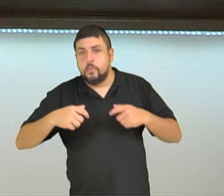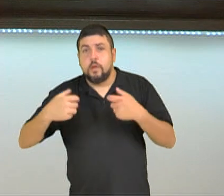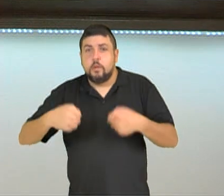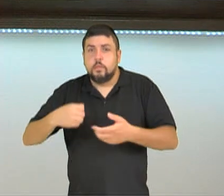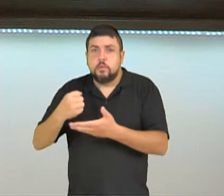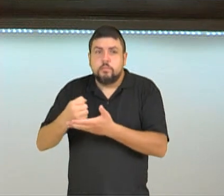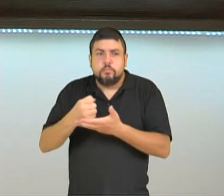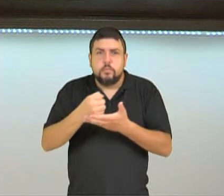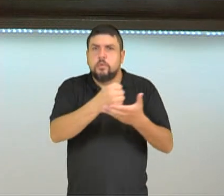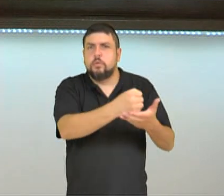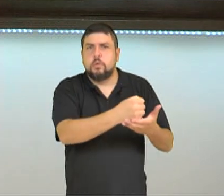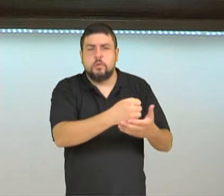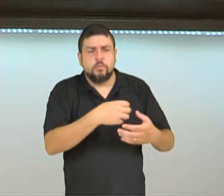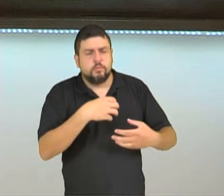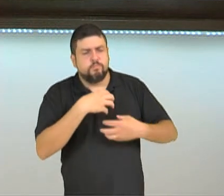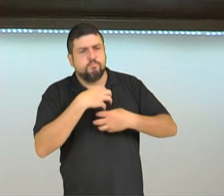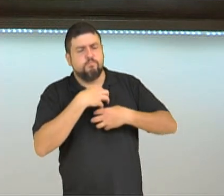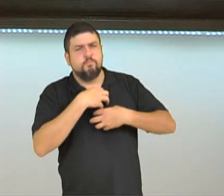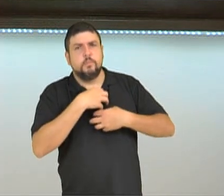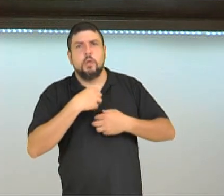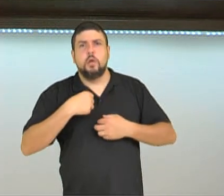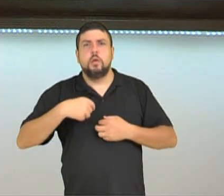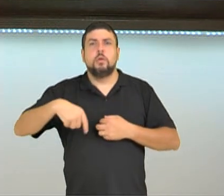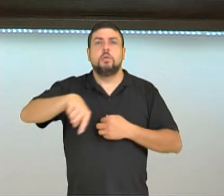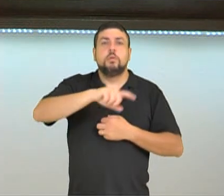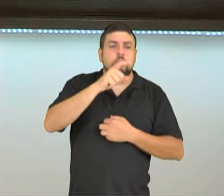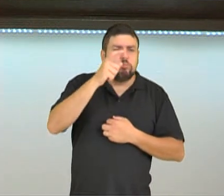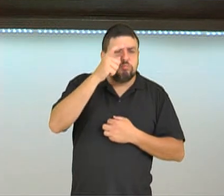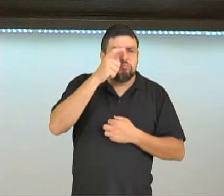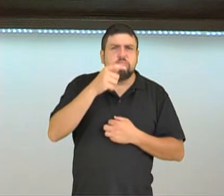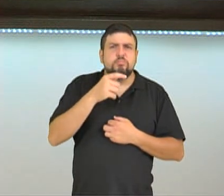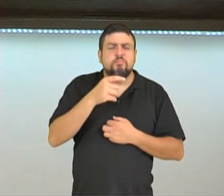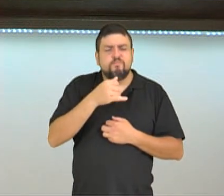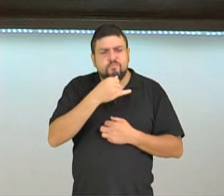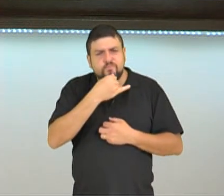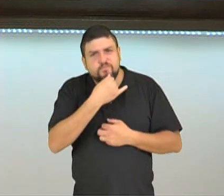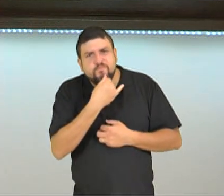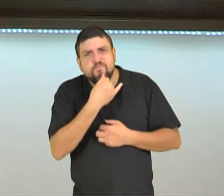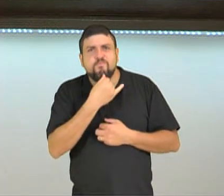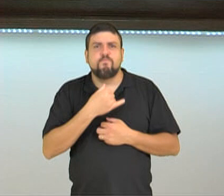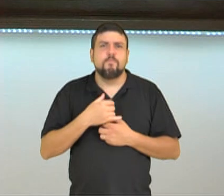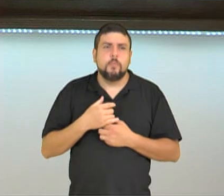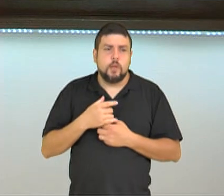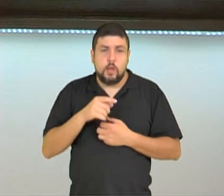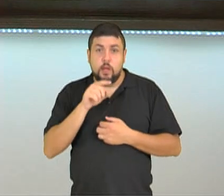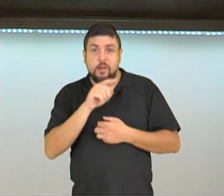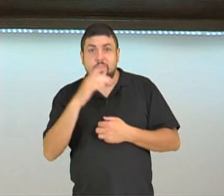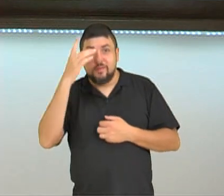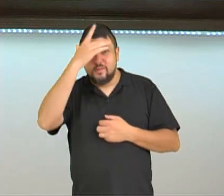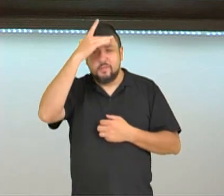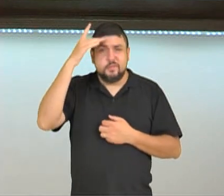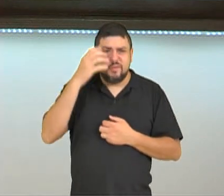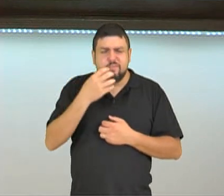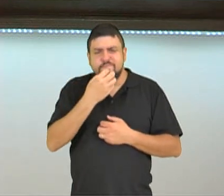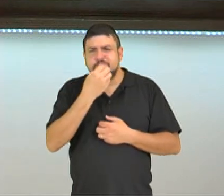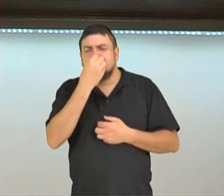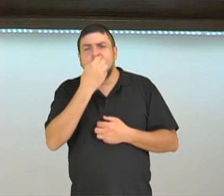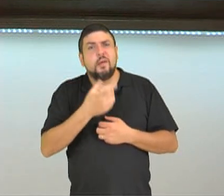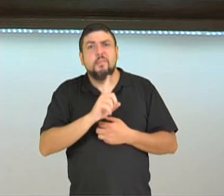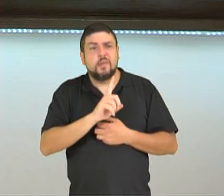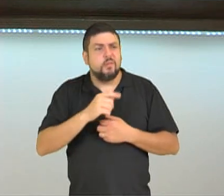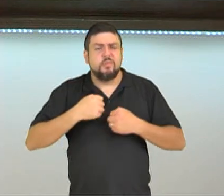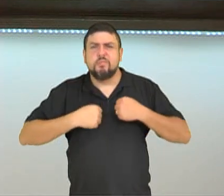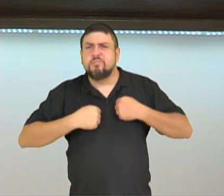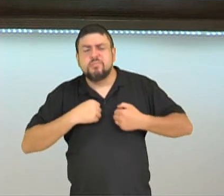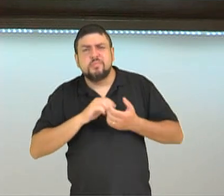situação causa uma comoção, nós ficamos tristes, é desagradável ver uma pessoa que não está bem, que não tomou banho,